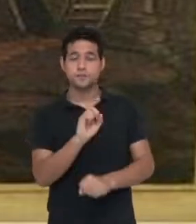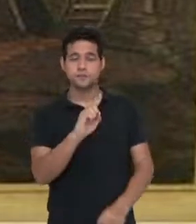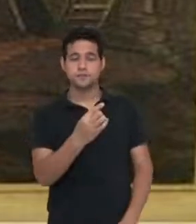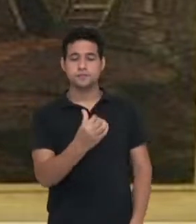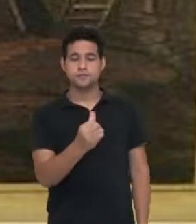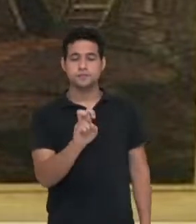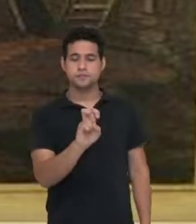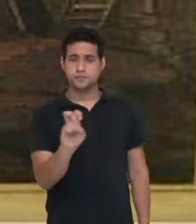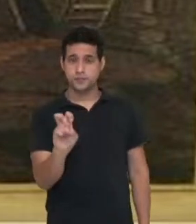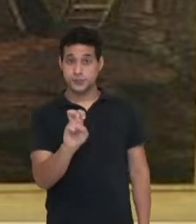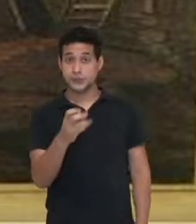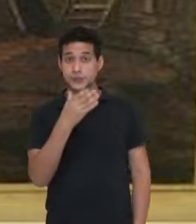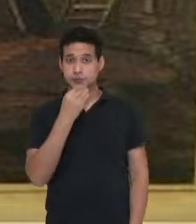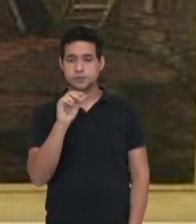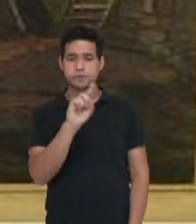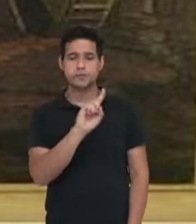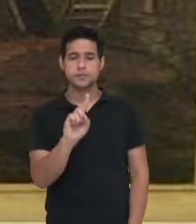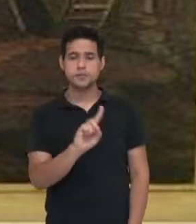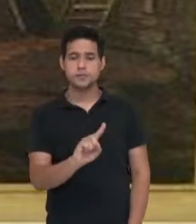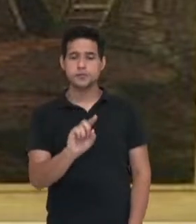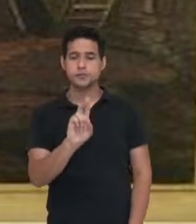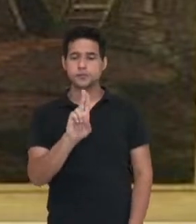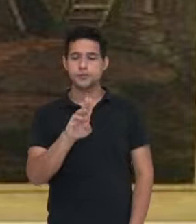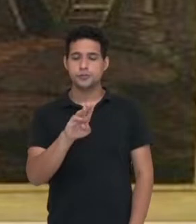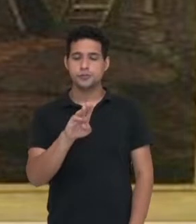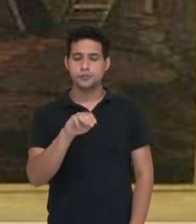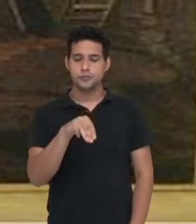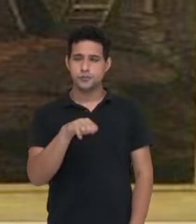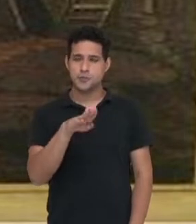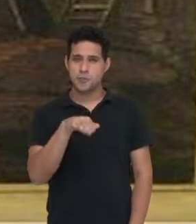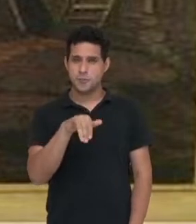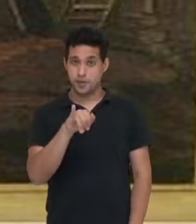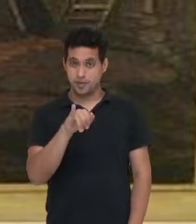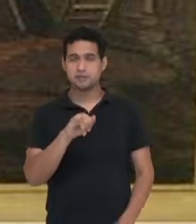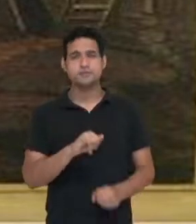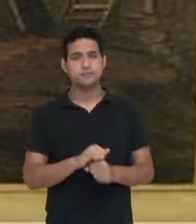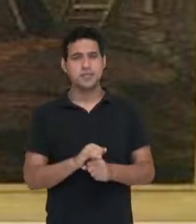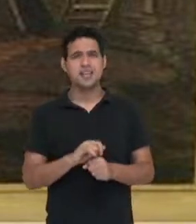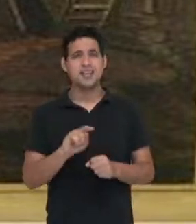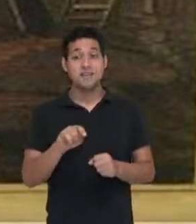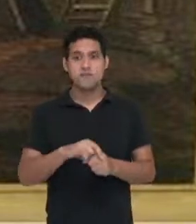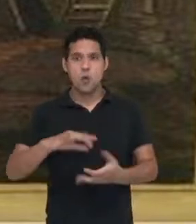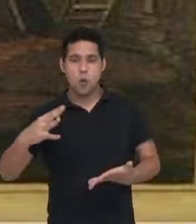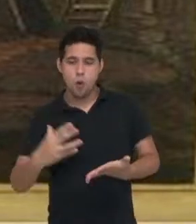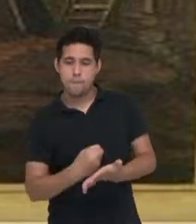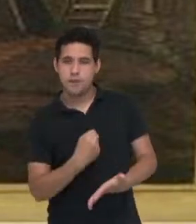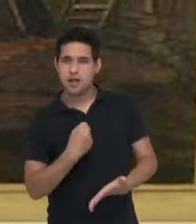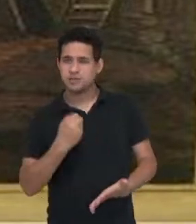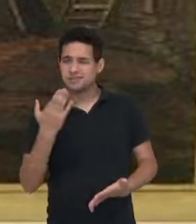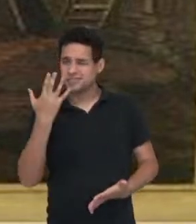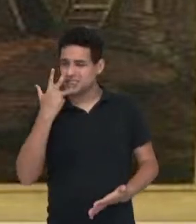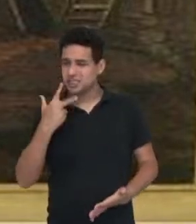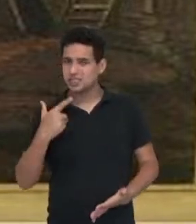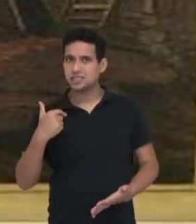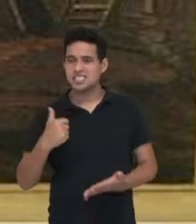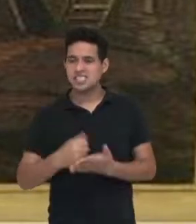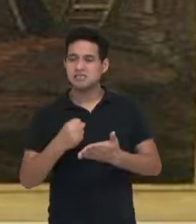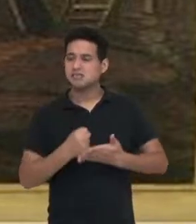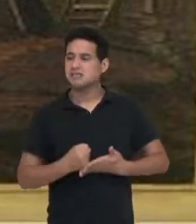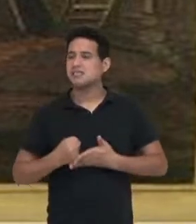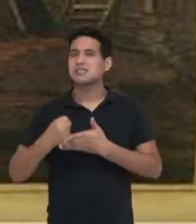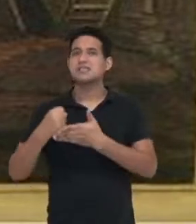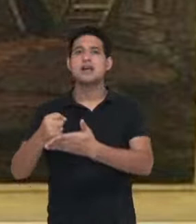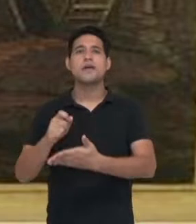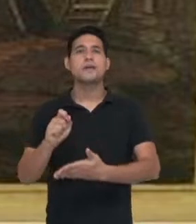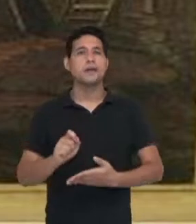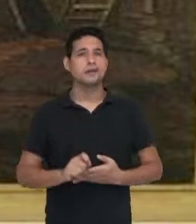1655, Zumbi fue secuestrado cuando era niño por soldados y regalado a un sacerdote